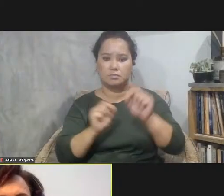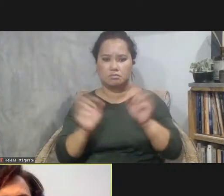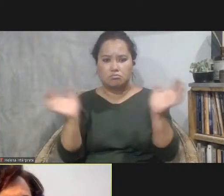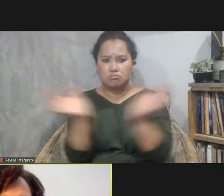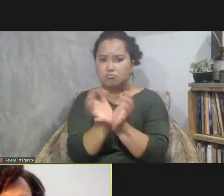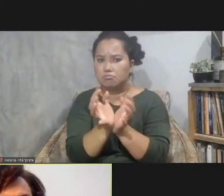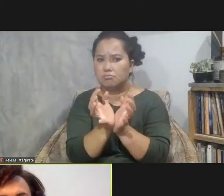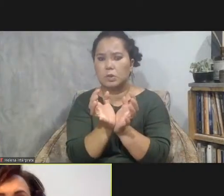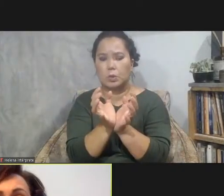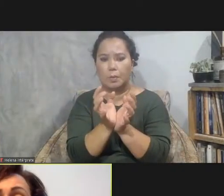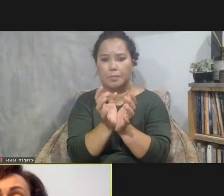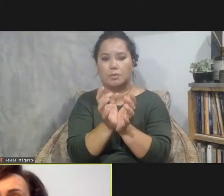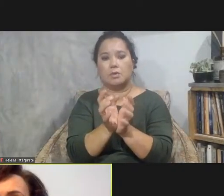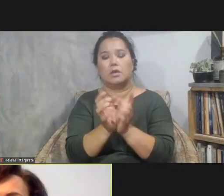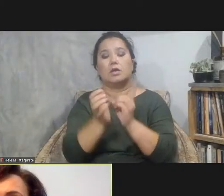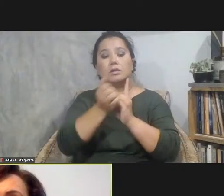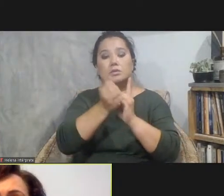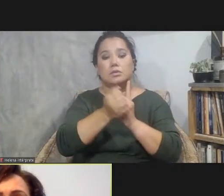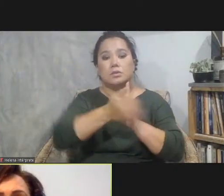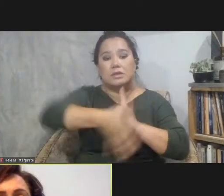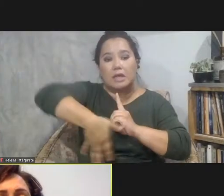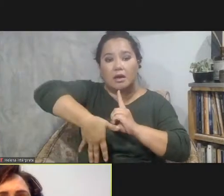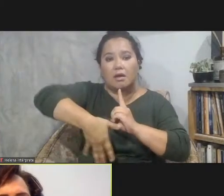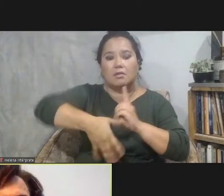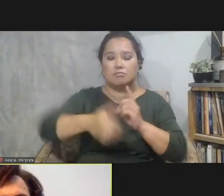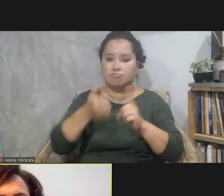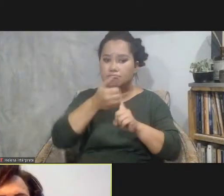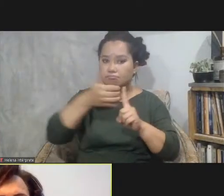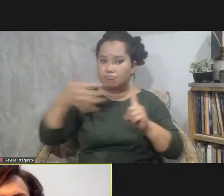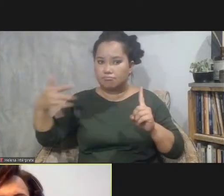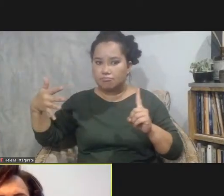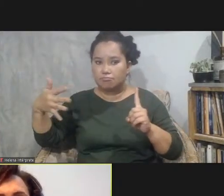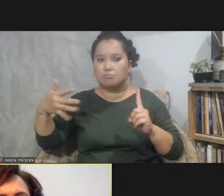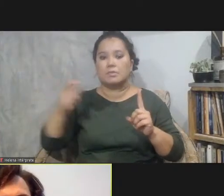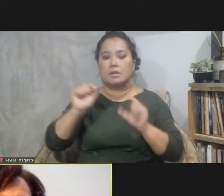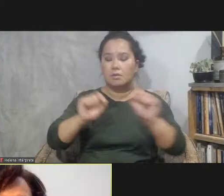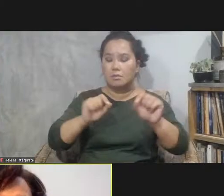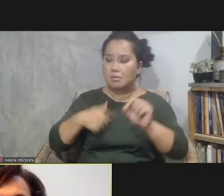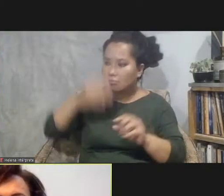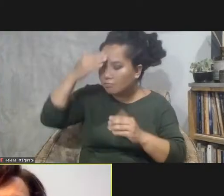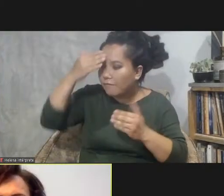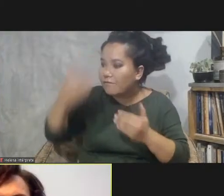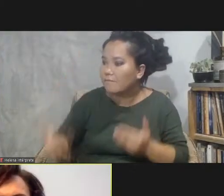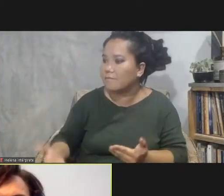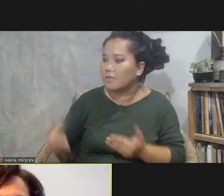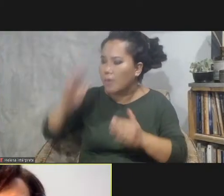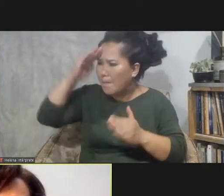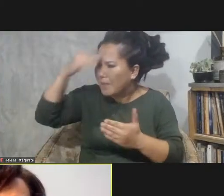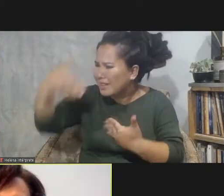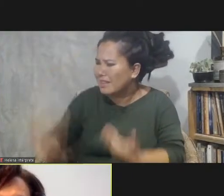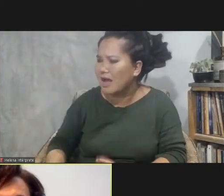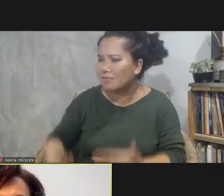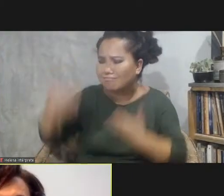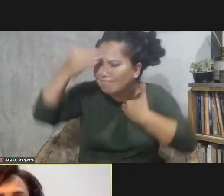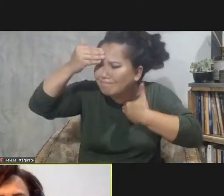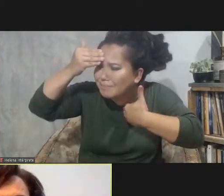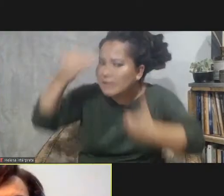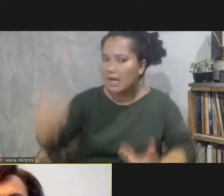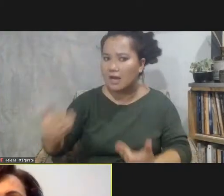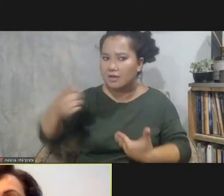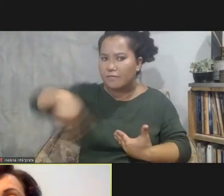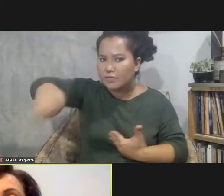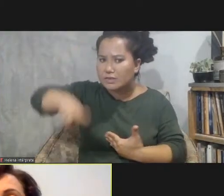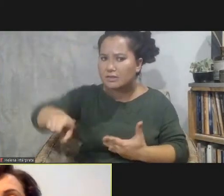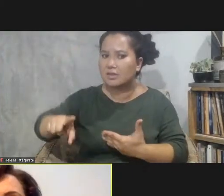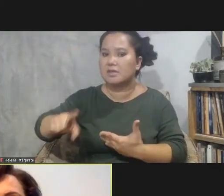Decanato de Extensão, a quem eu rendo minhas homenagens e a minha gratidão. Sem vocês, não estaríamos aqui. Aos meus